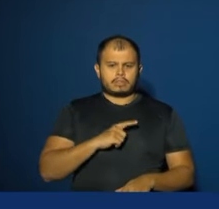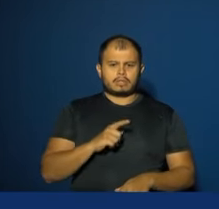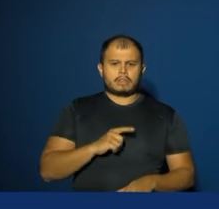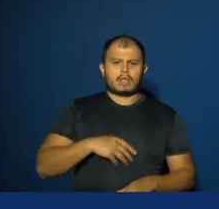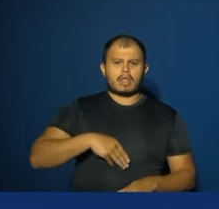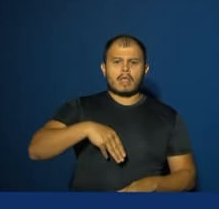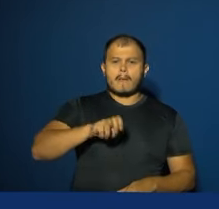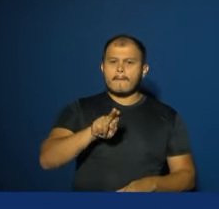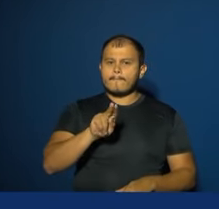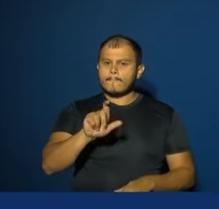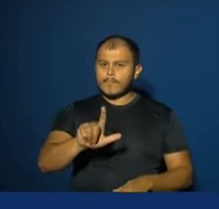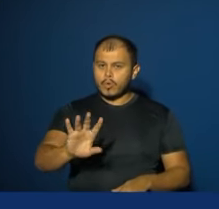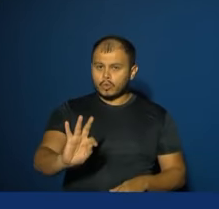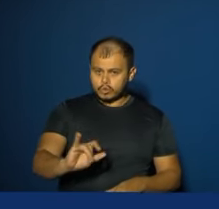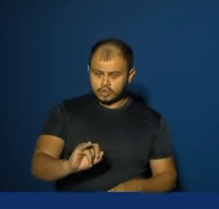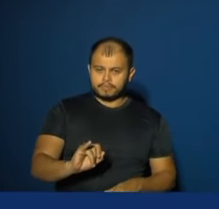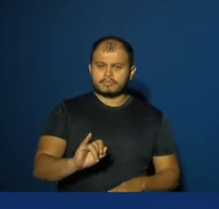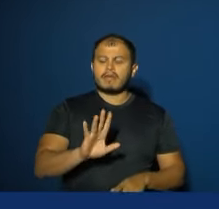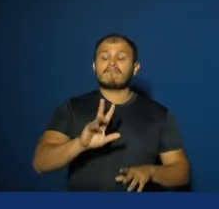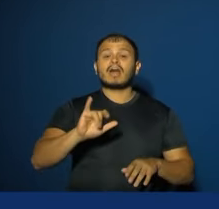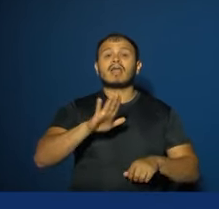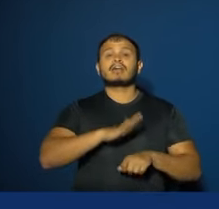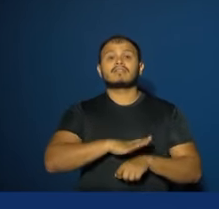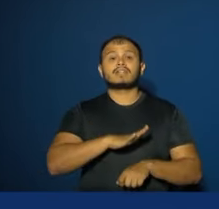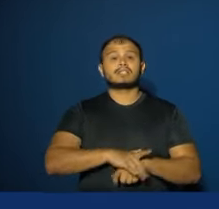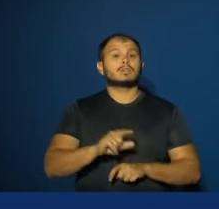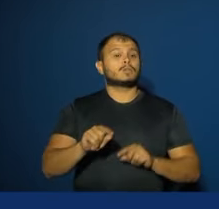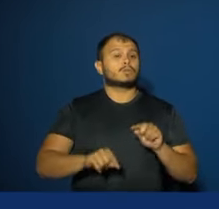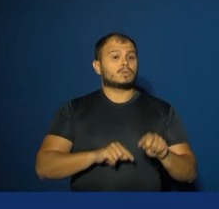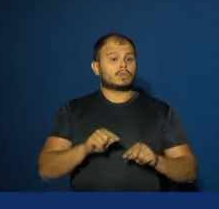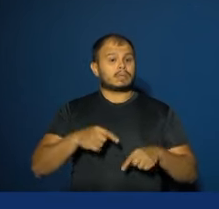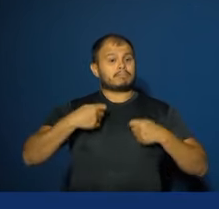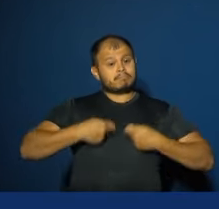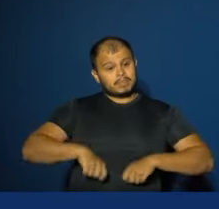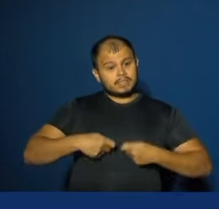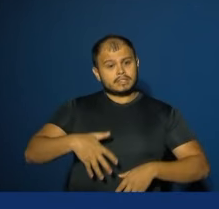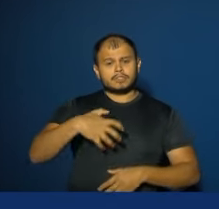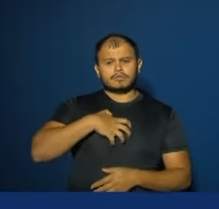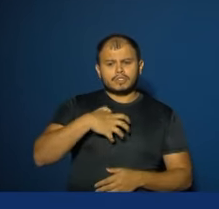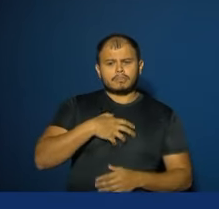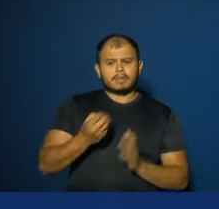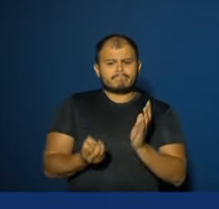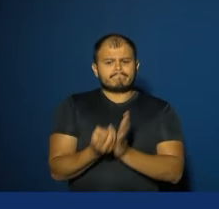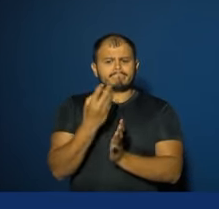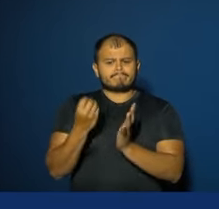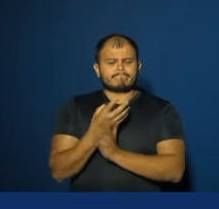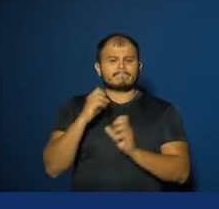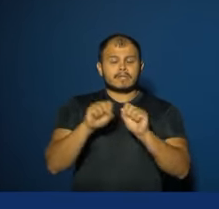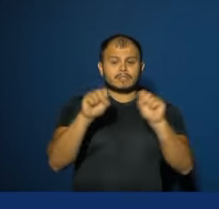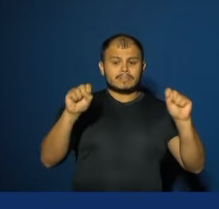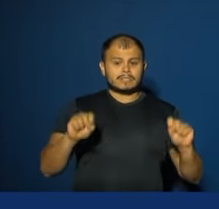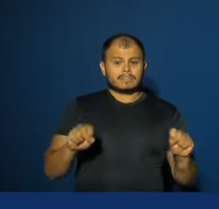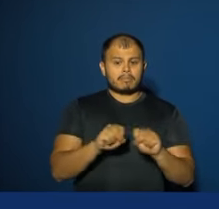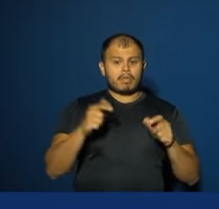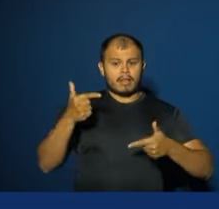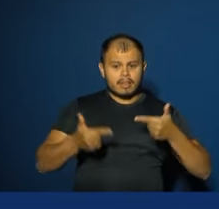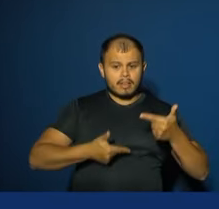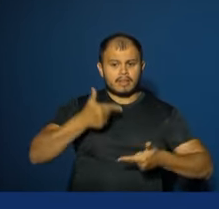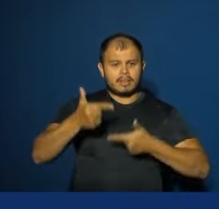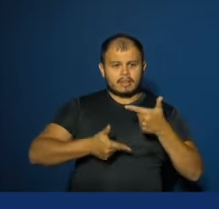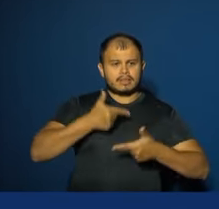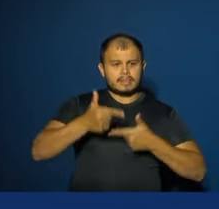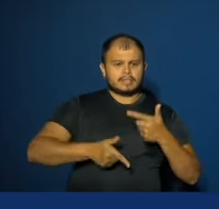multi-utility, você hoje pode fazer isso. E o que é que você vai fazer? Você precisa, de alguma maneira, criar uma plataforma, e isso nós estamos trabalhando